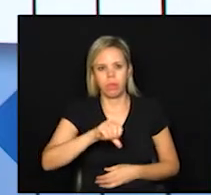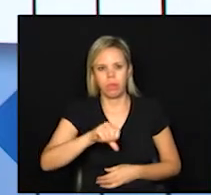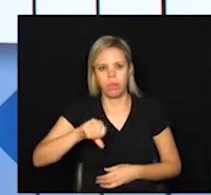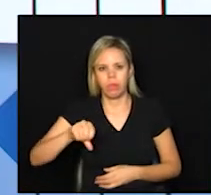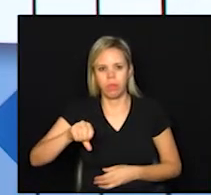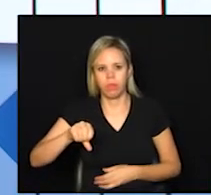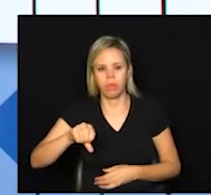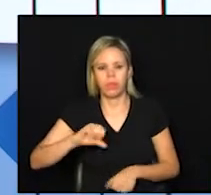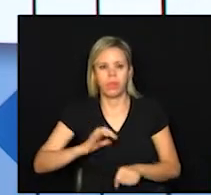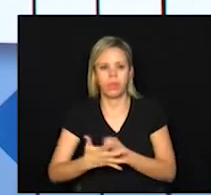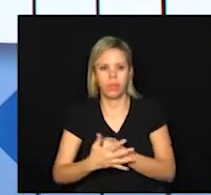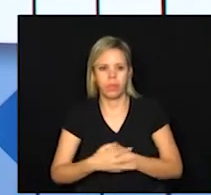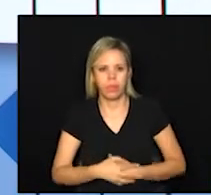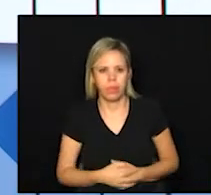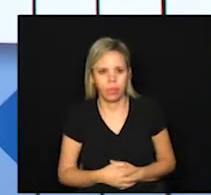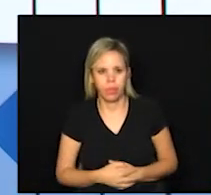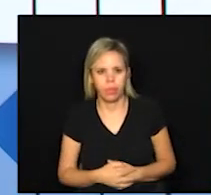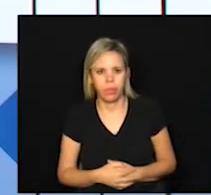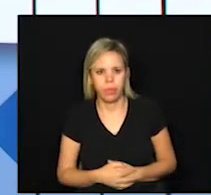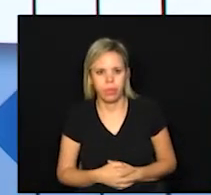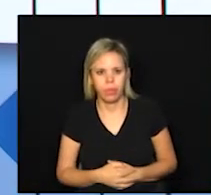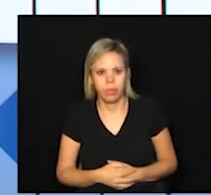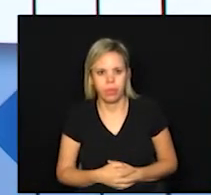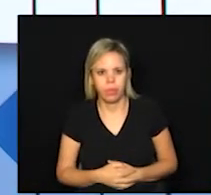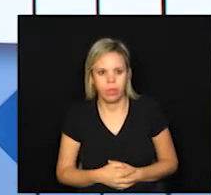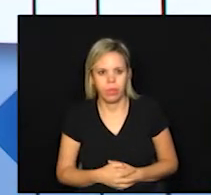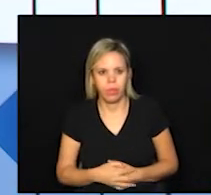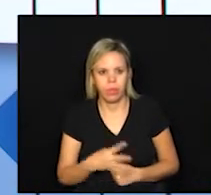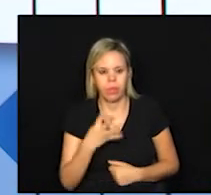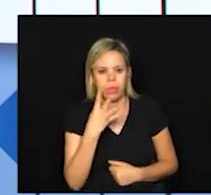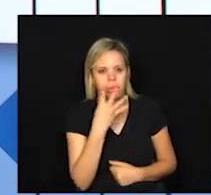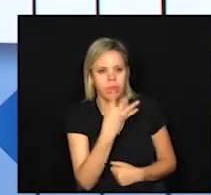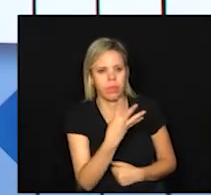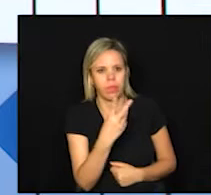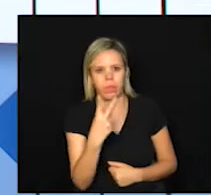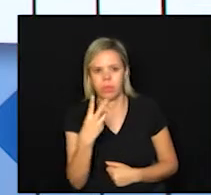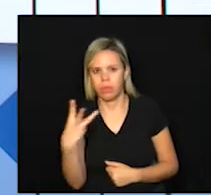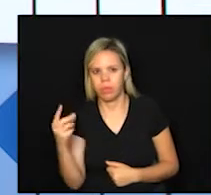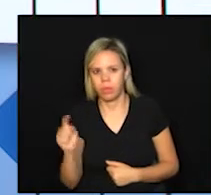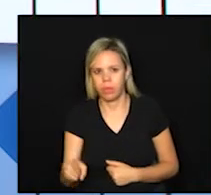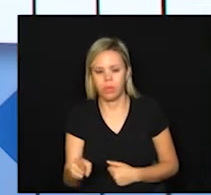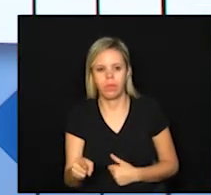15.209.990 casos da Covid-19. São